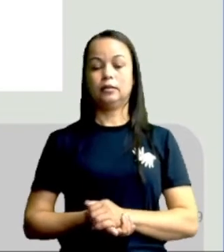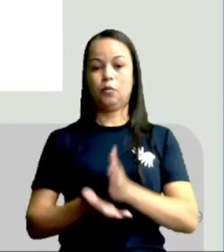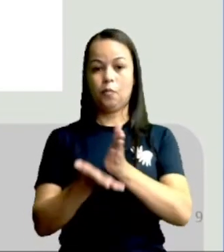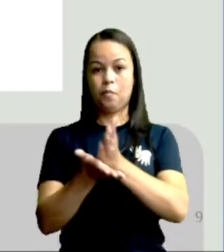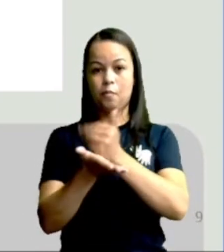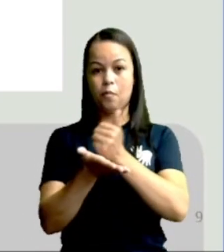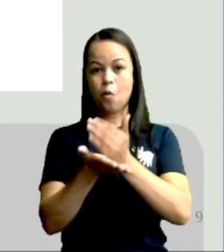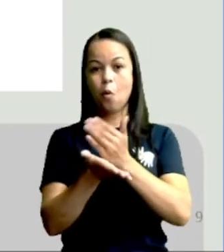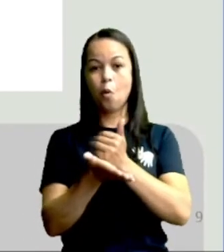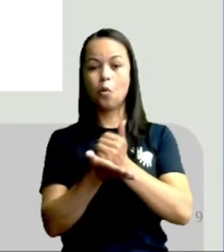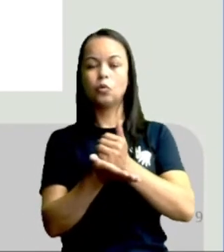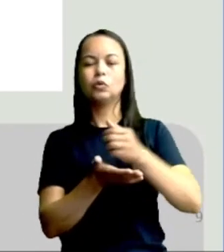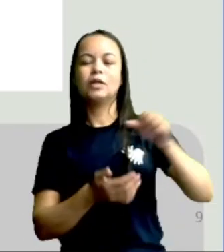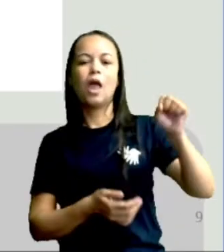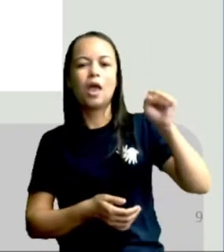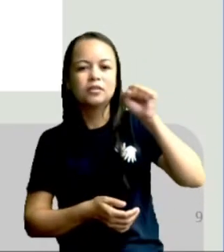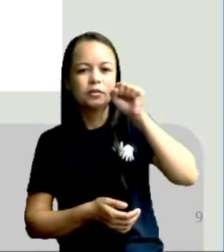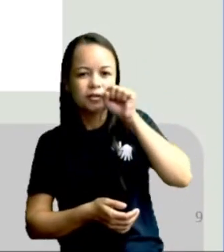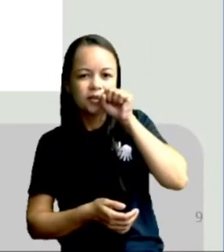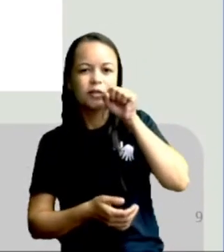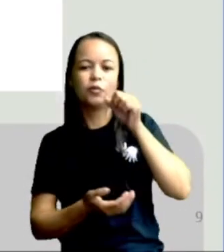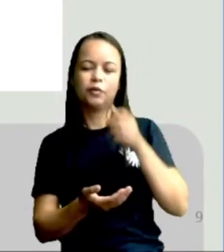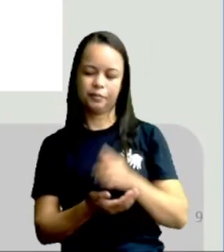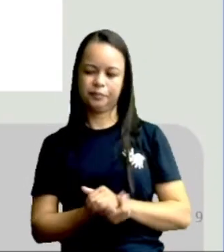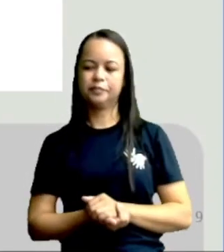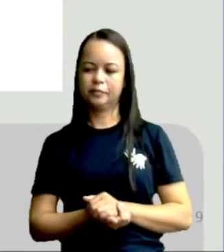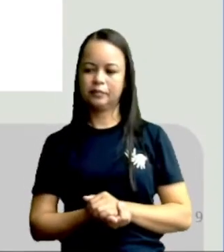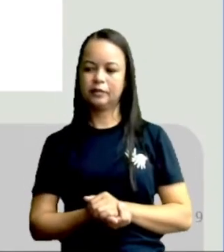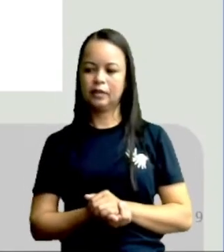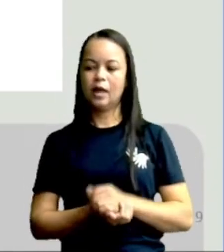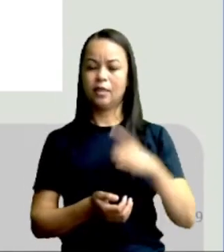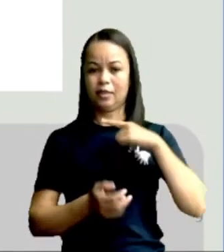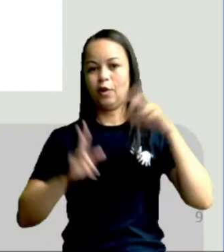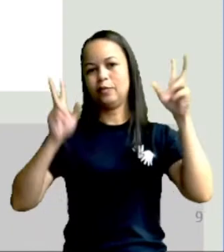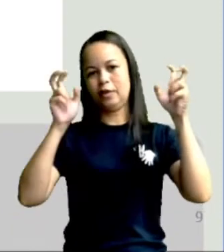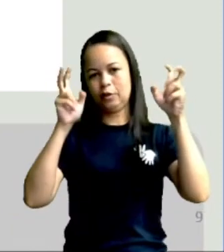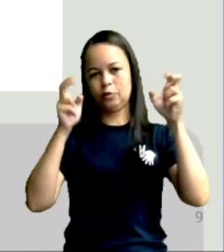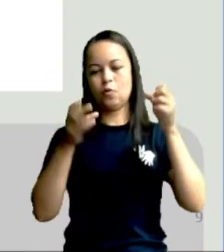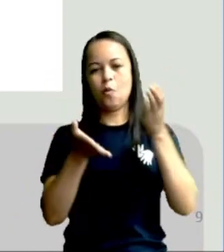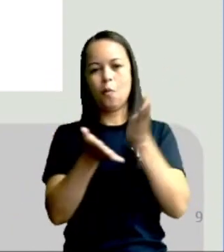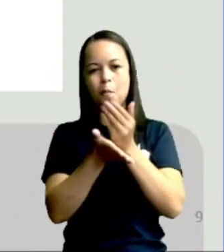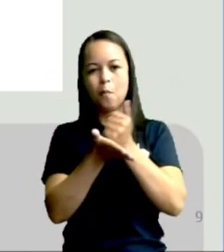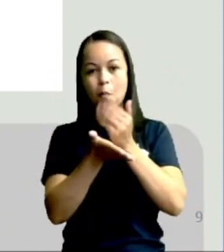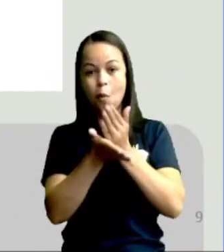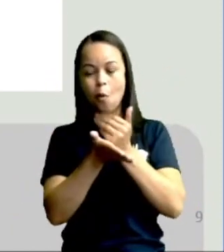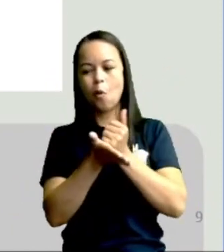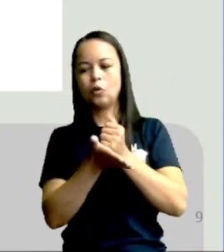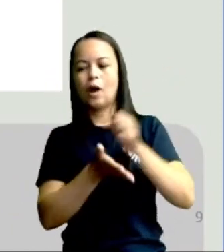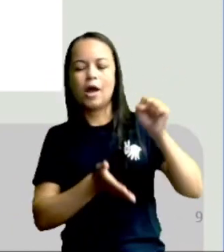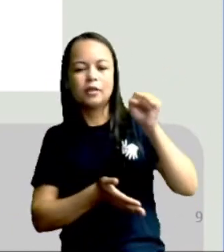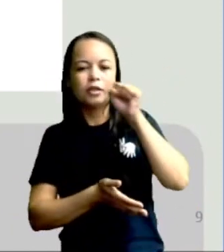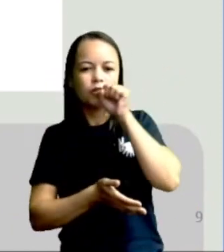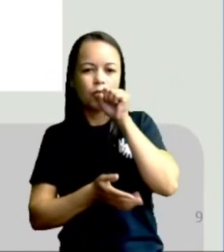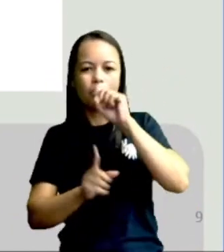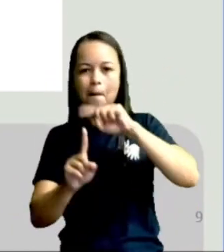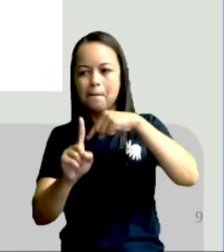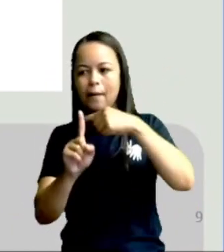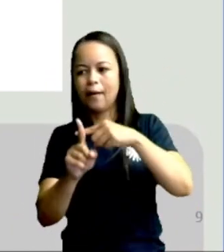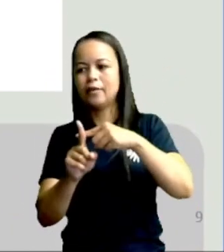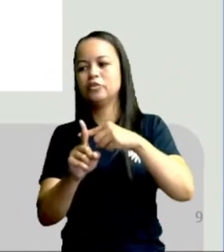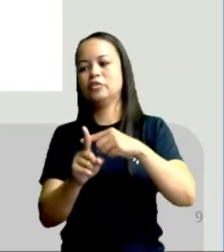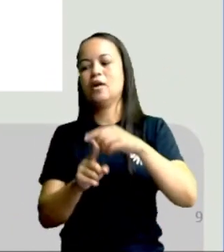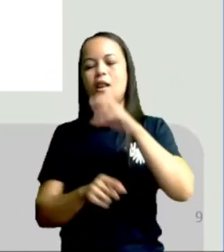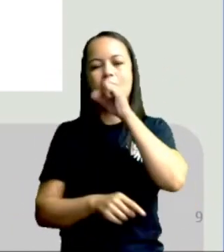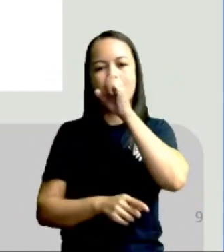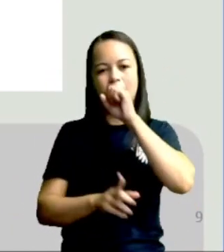bolo de cenoura. Temos ali bolo de cenoura, mais laranja e coco. Vê só,